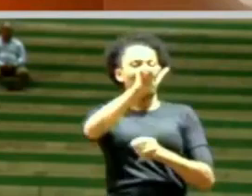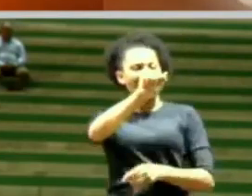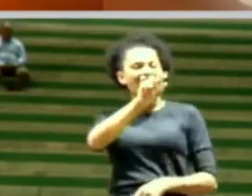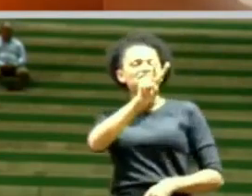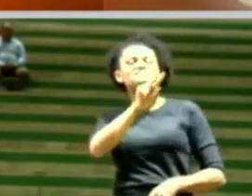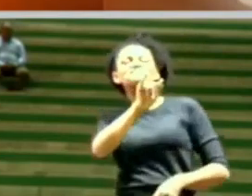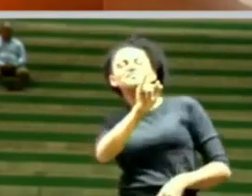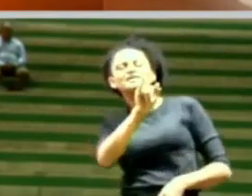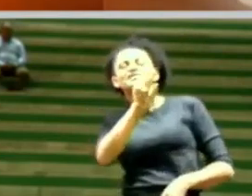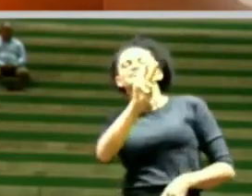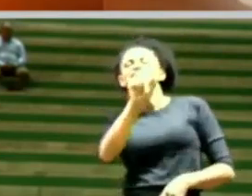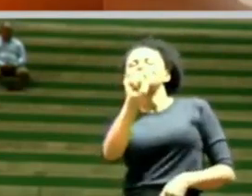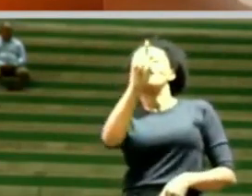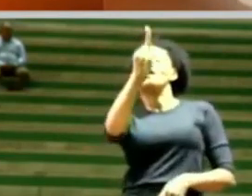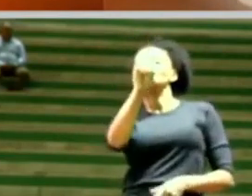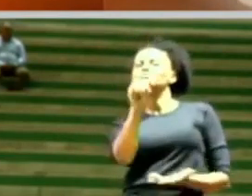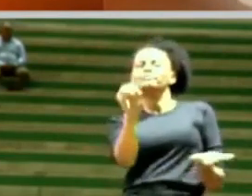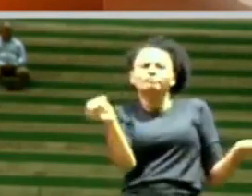hein?